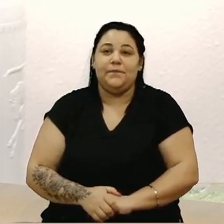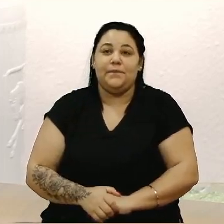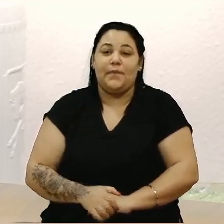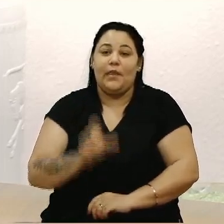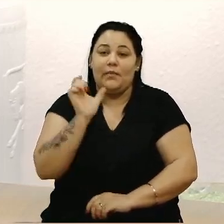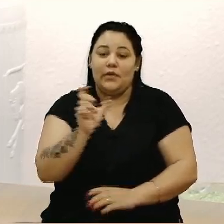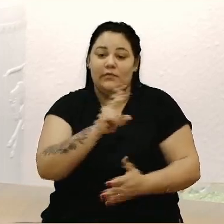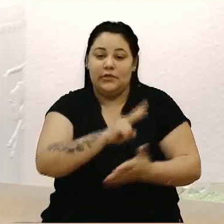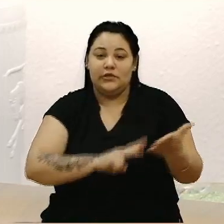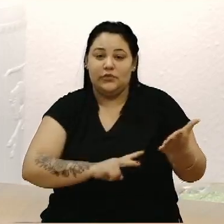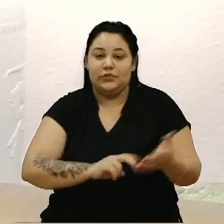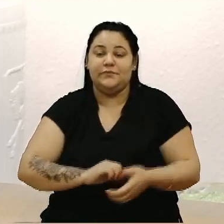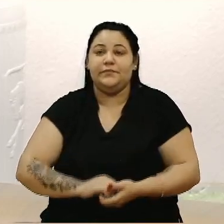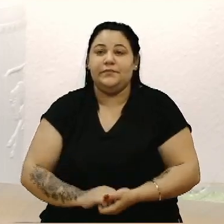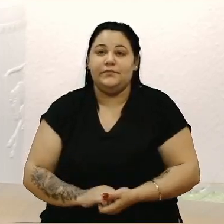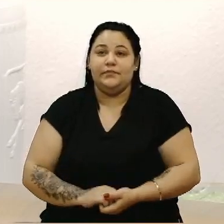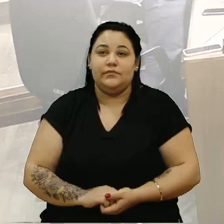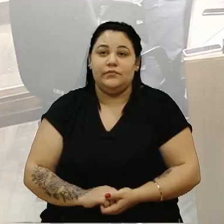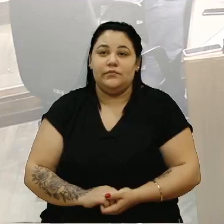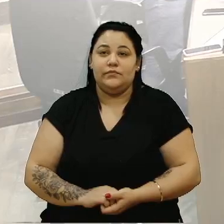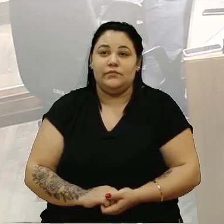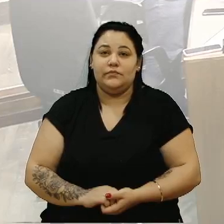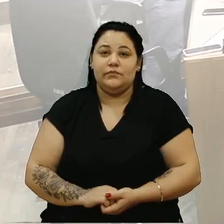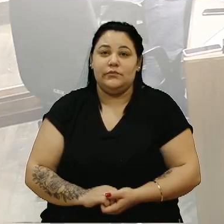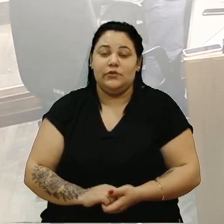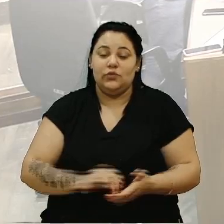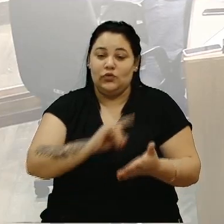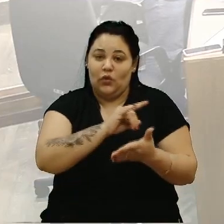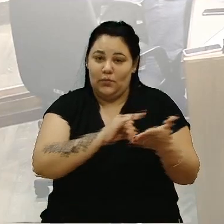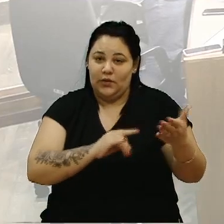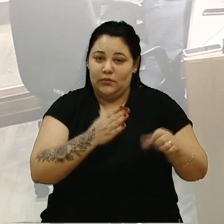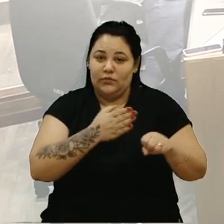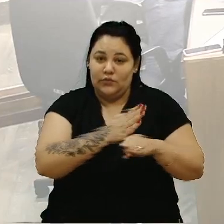do parecer. Pelo parecer favorável ao processo número